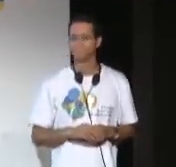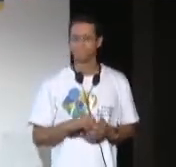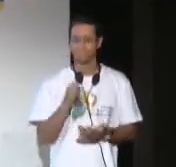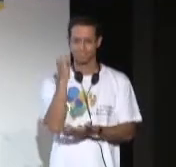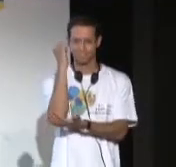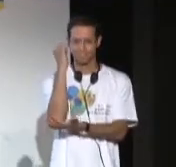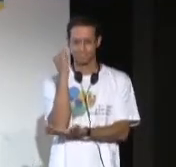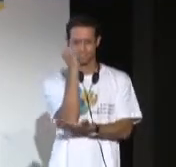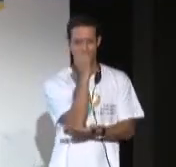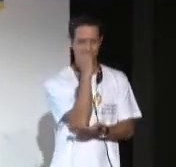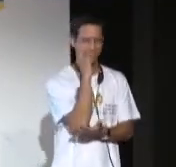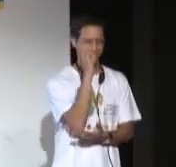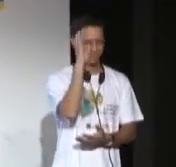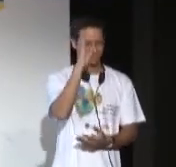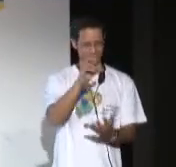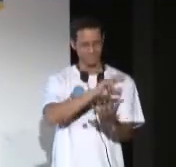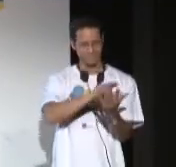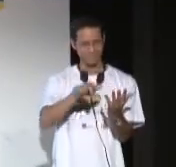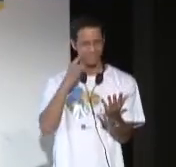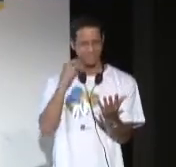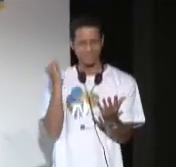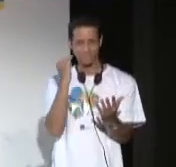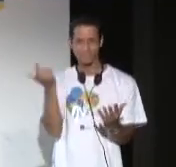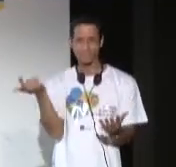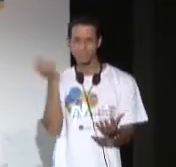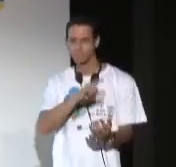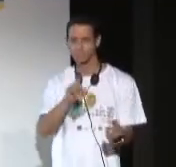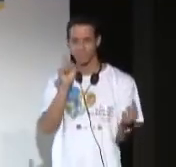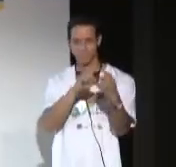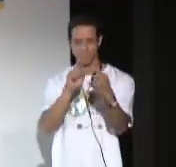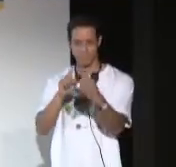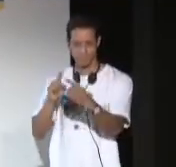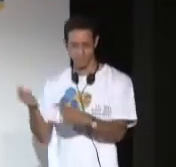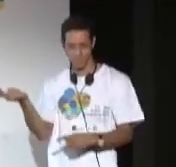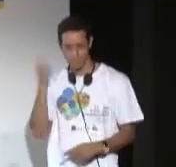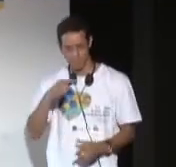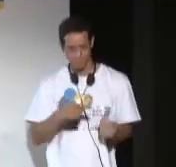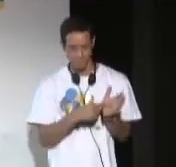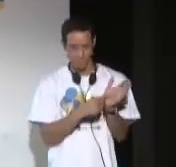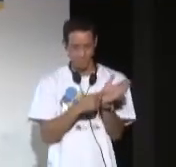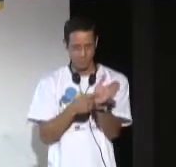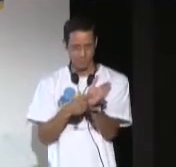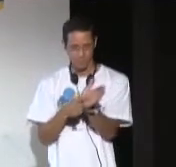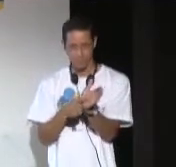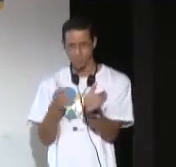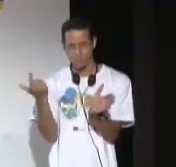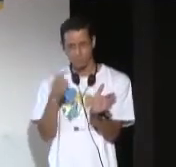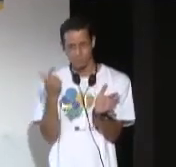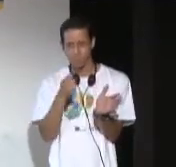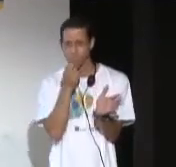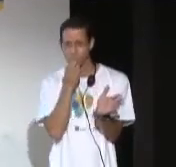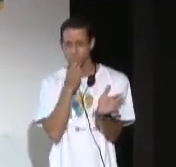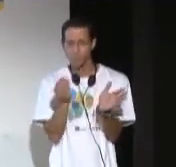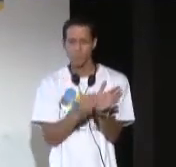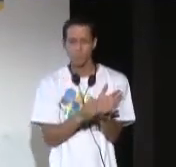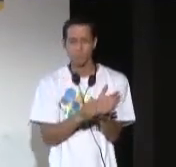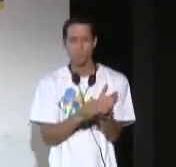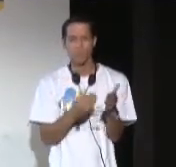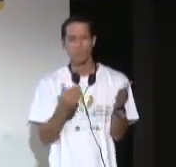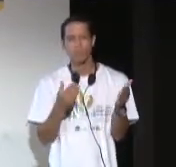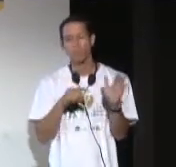por exemplo, tem que saber que ele tem que ensinar as competências. Elas já estão incluídas em cada uma das matérias. O segredo, quando